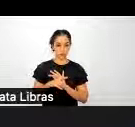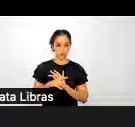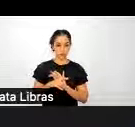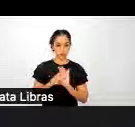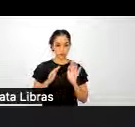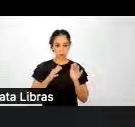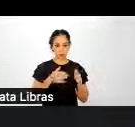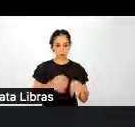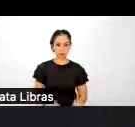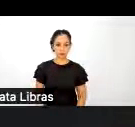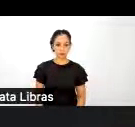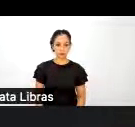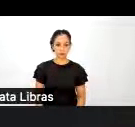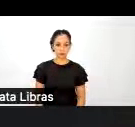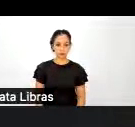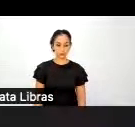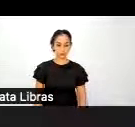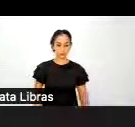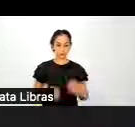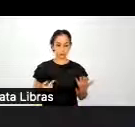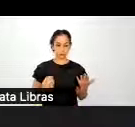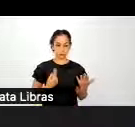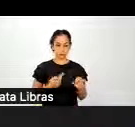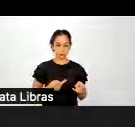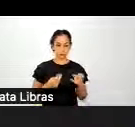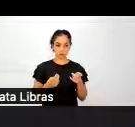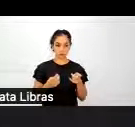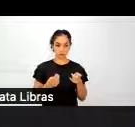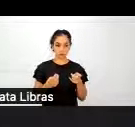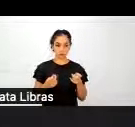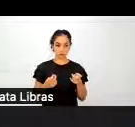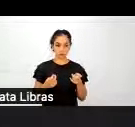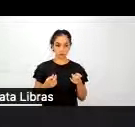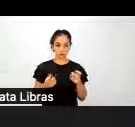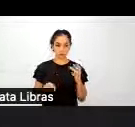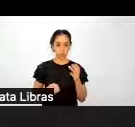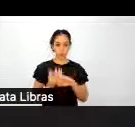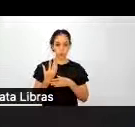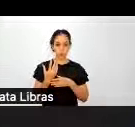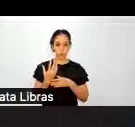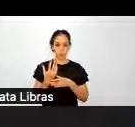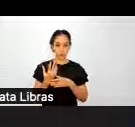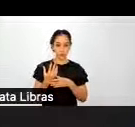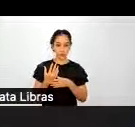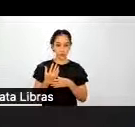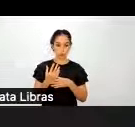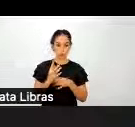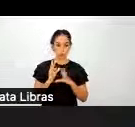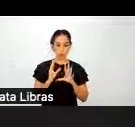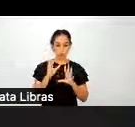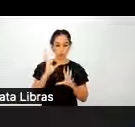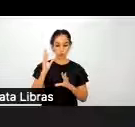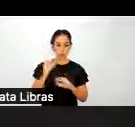né? Então, no caso, a gente percebeu a gente criou uma conclusão mostrando